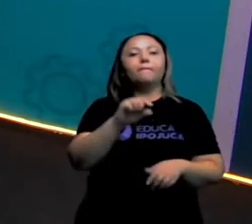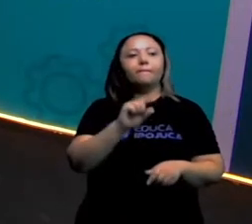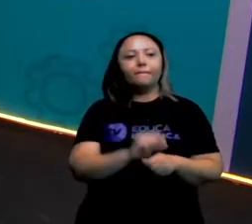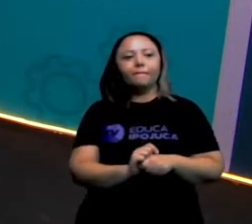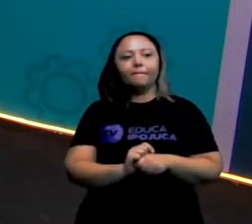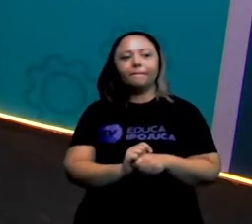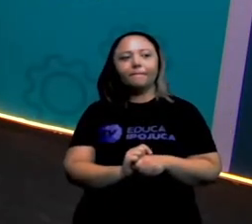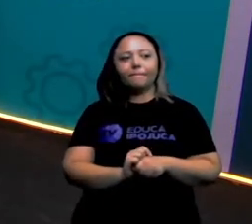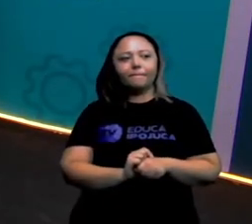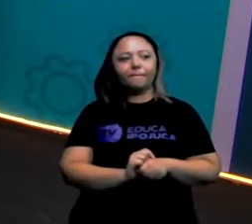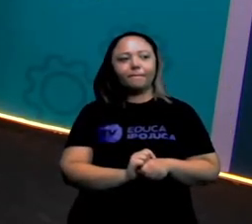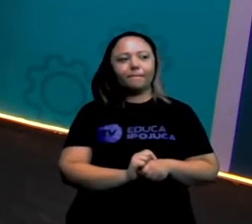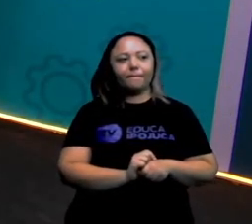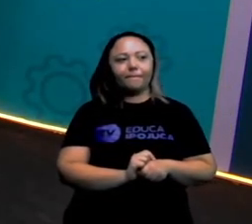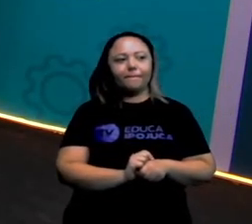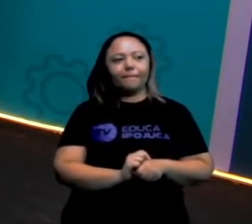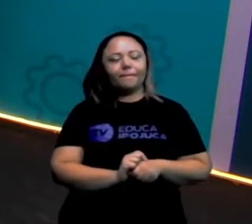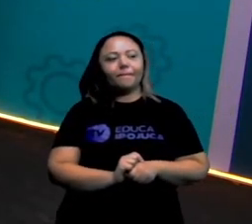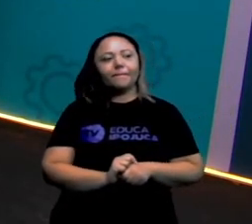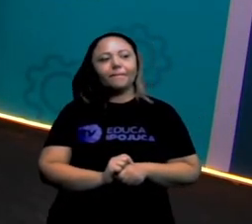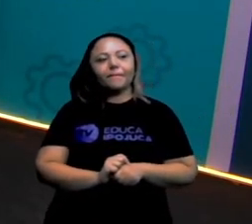prática.